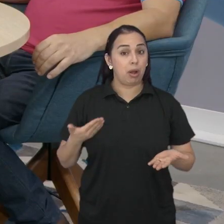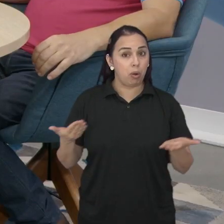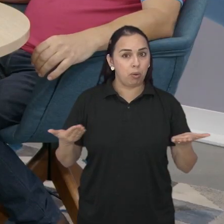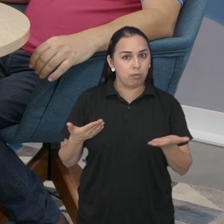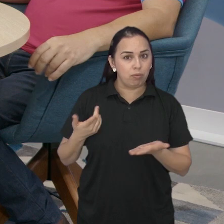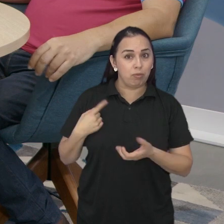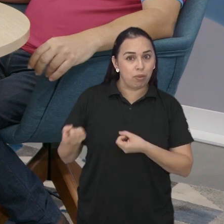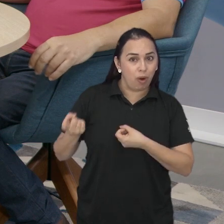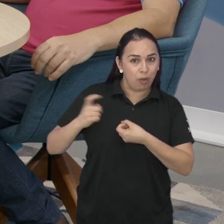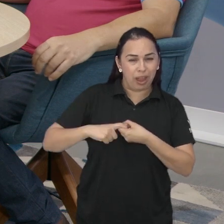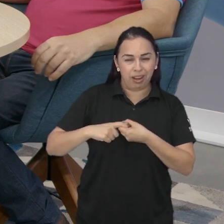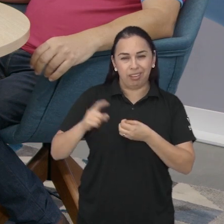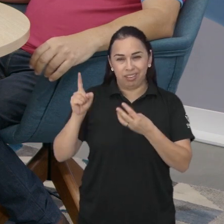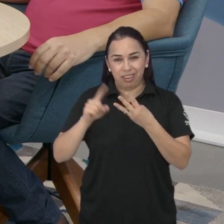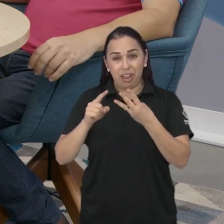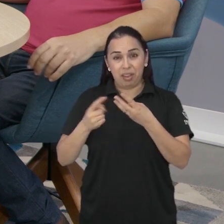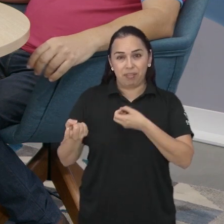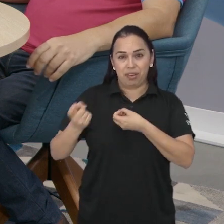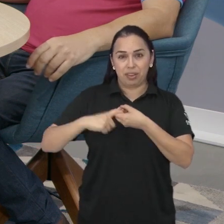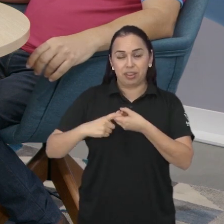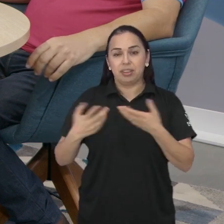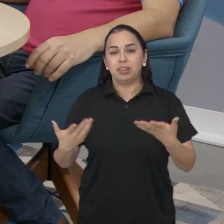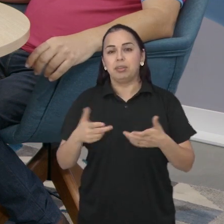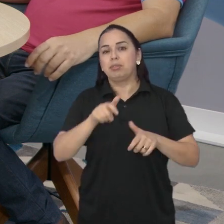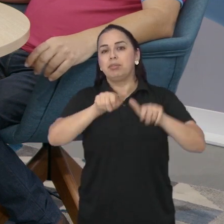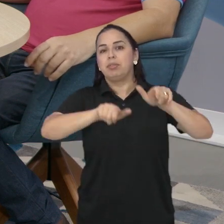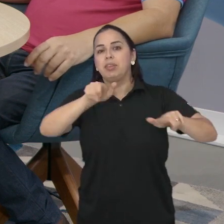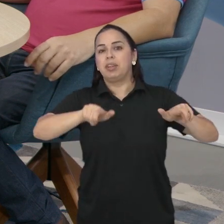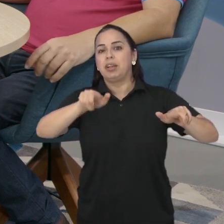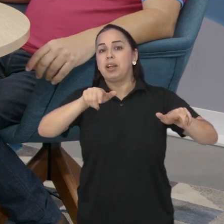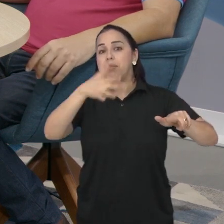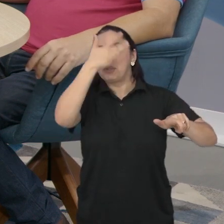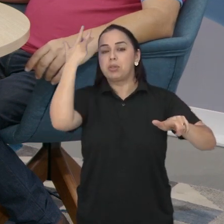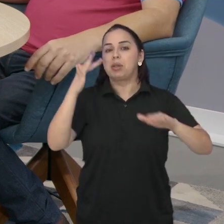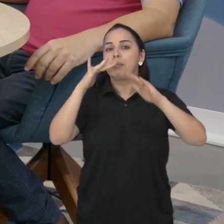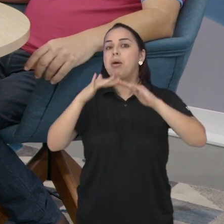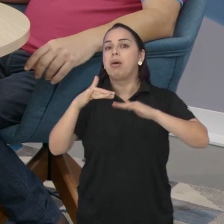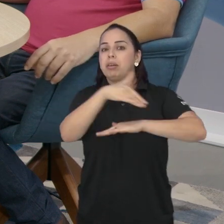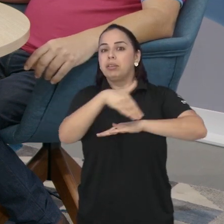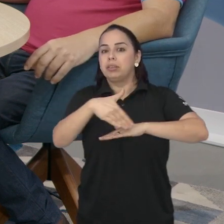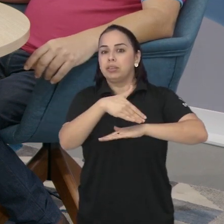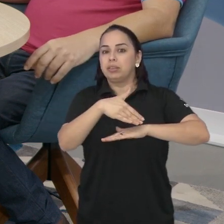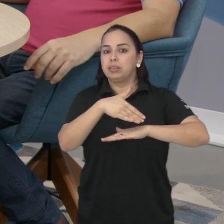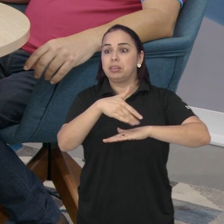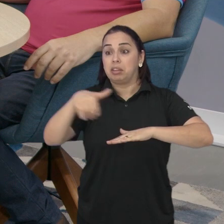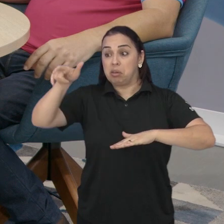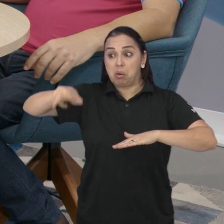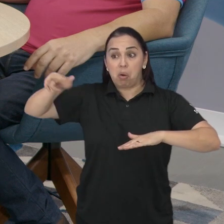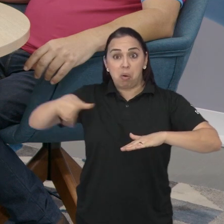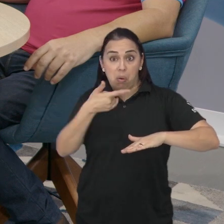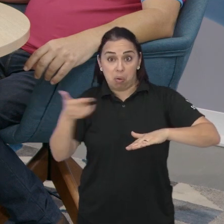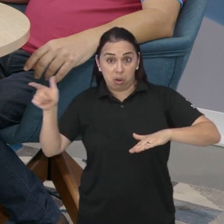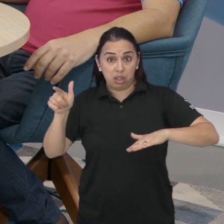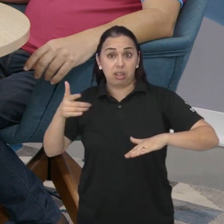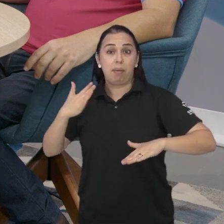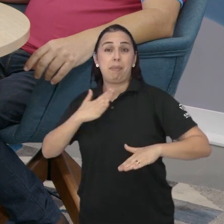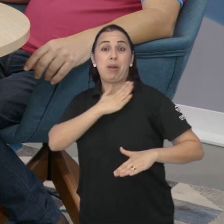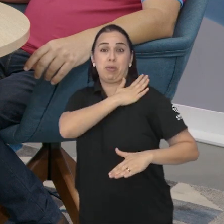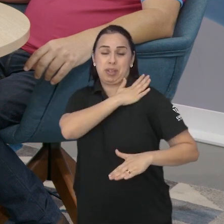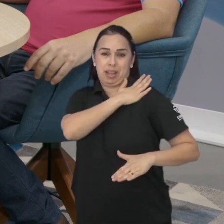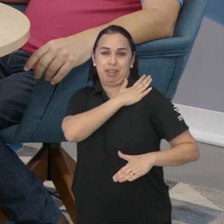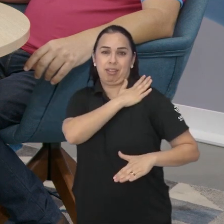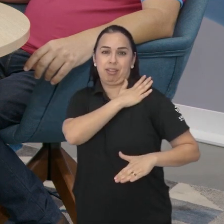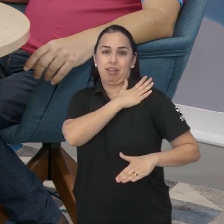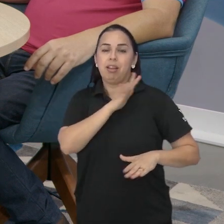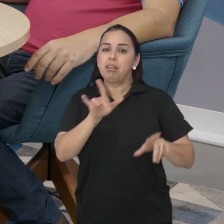iniciar esse terceiro bloco, quando a gente fala em população em situação de rua, as pessoas também têm muito preconceito, né? As próprias